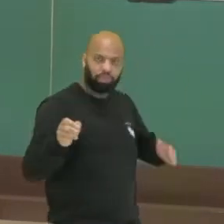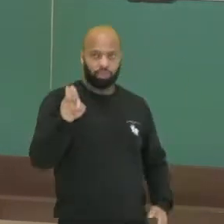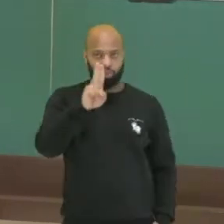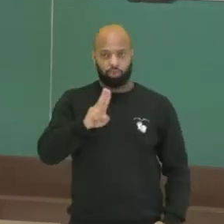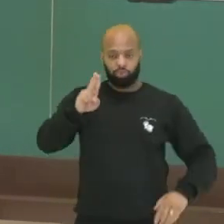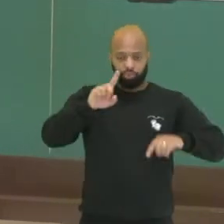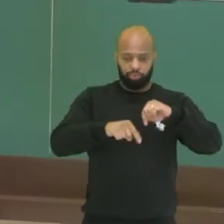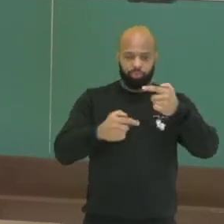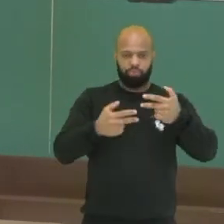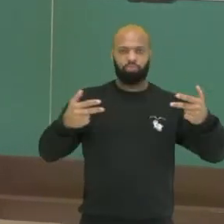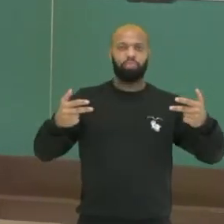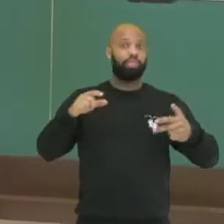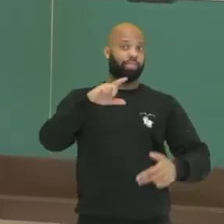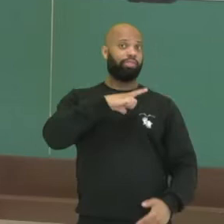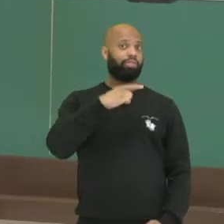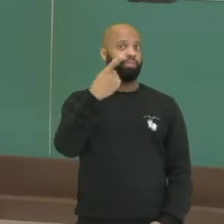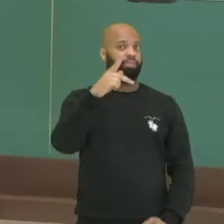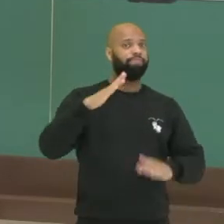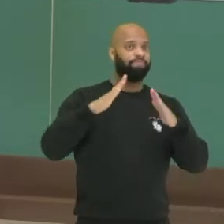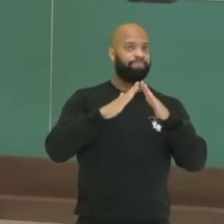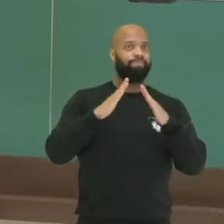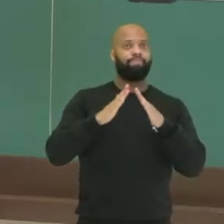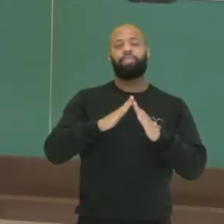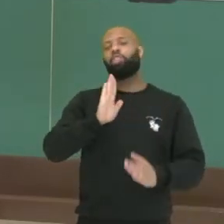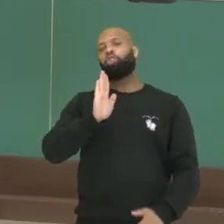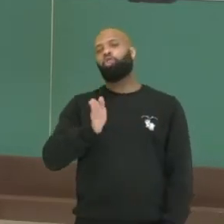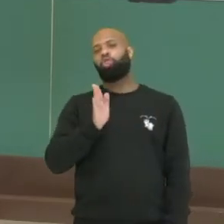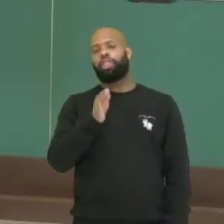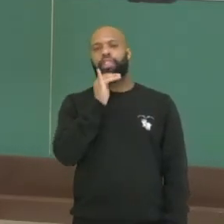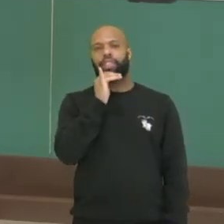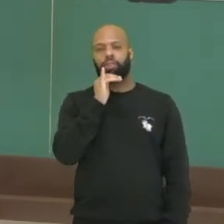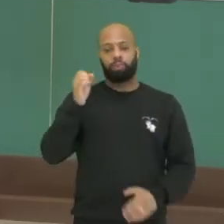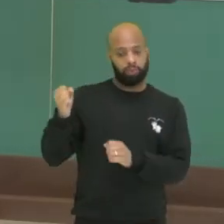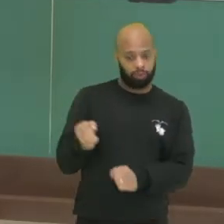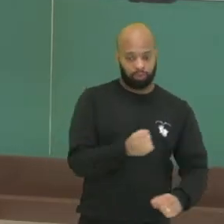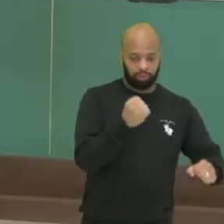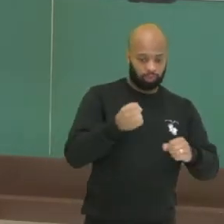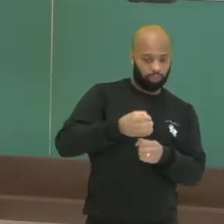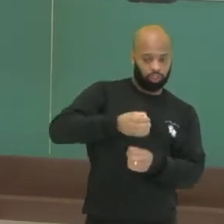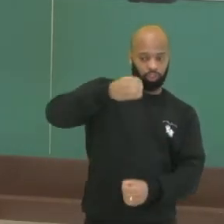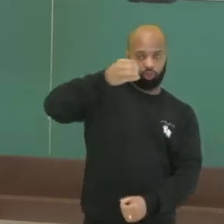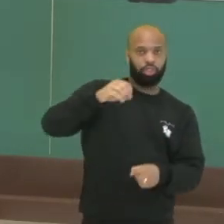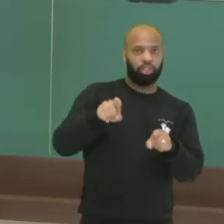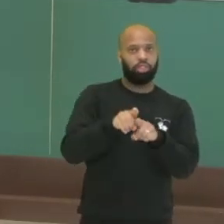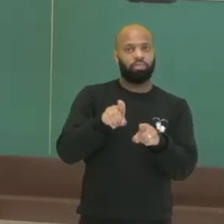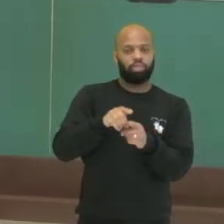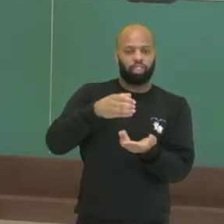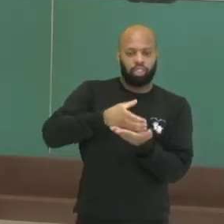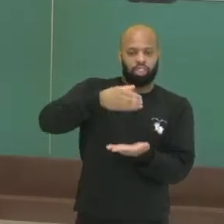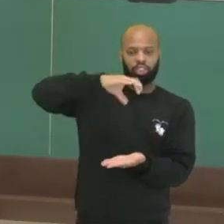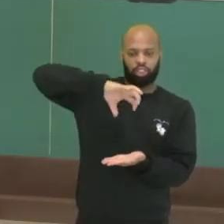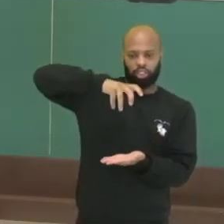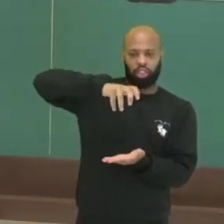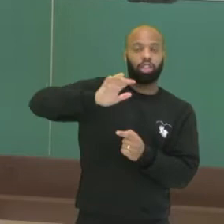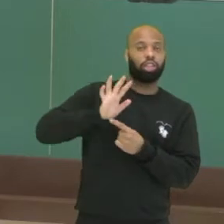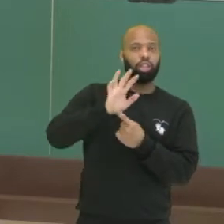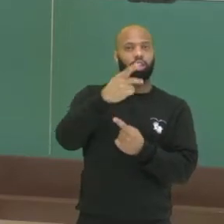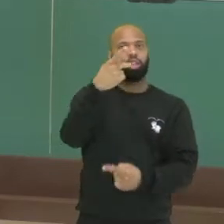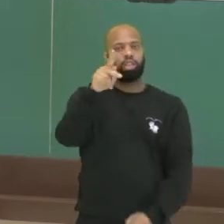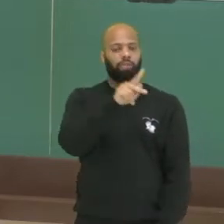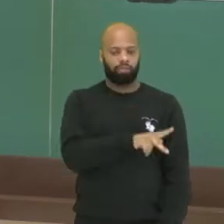materiais alternativos como cabo de vassoura, garrafas PETs e mostre ao seu